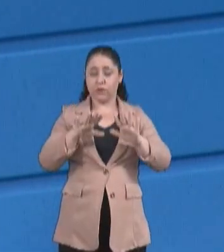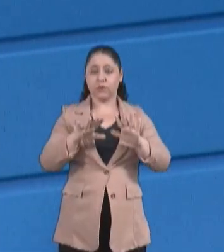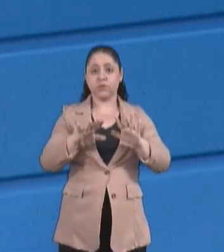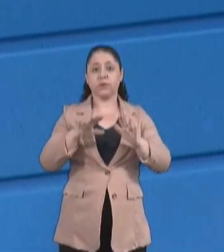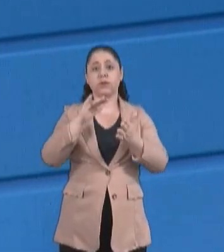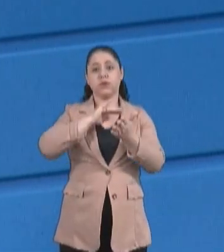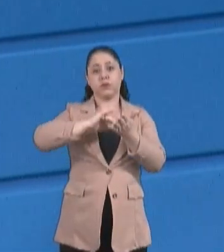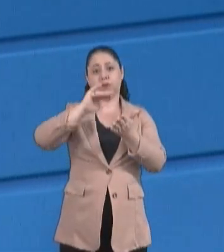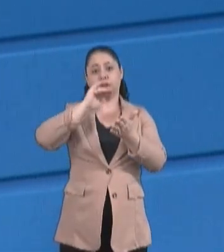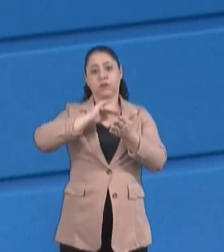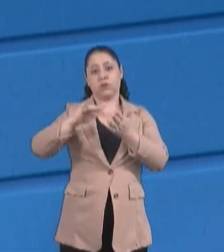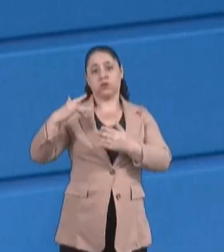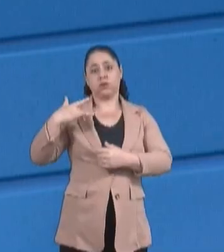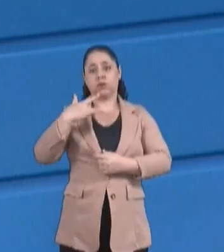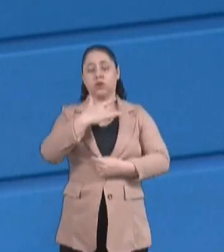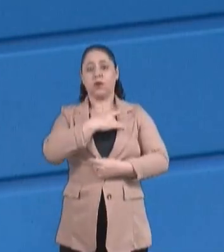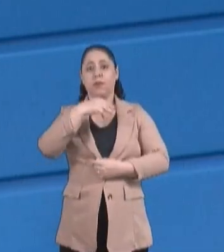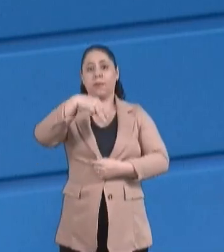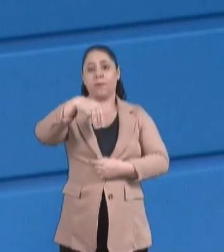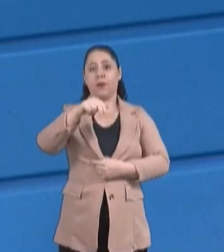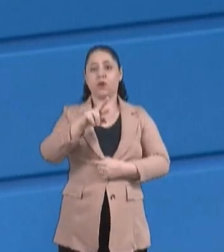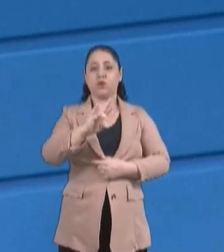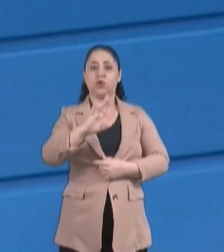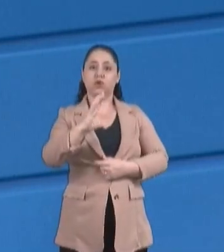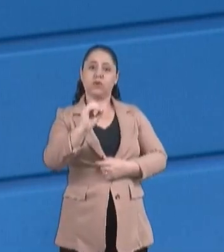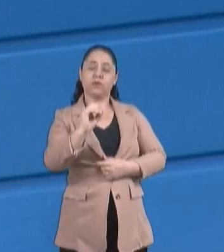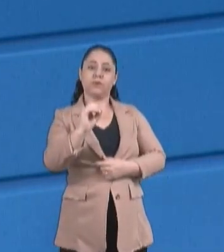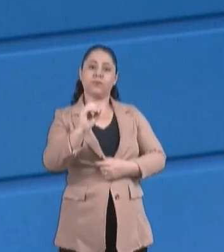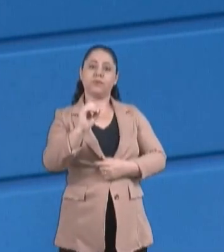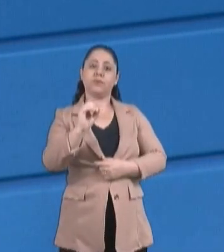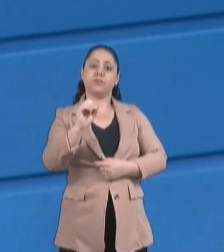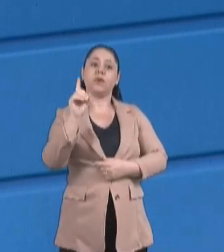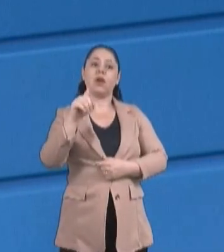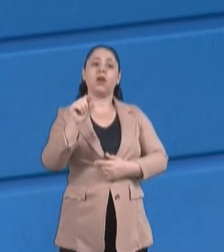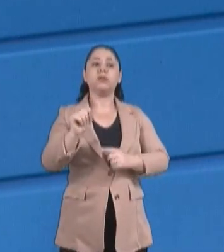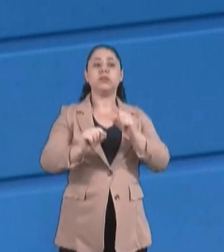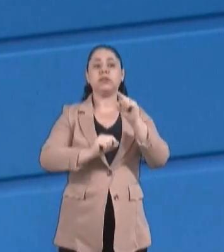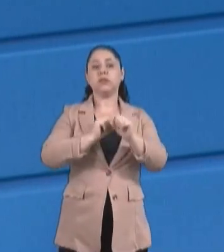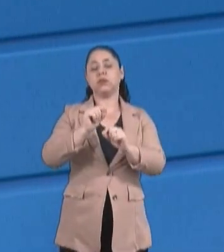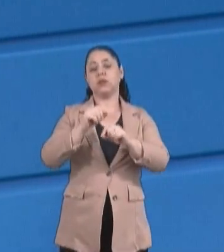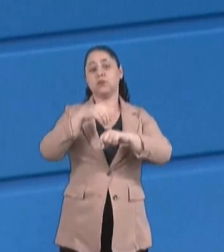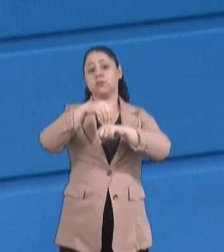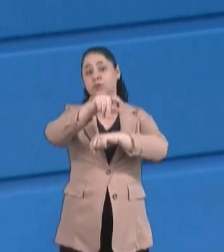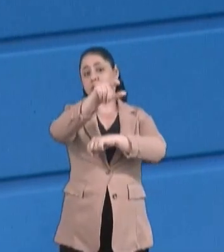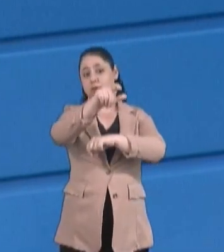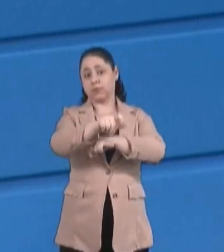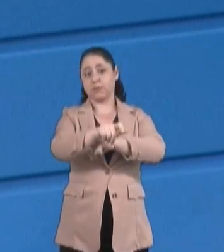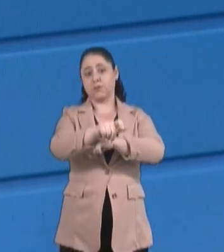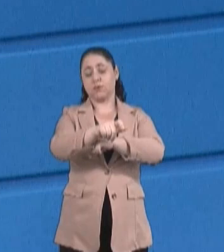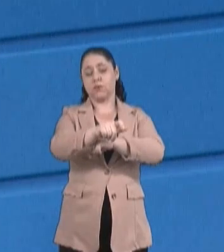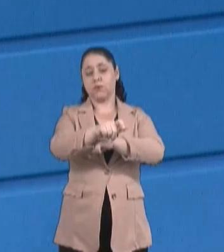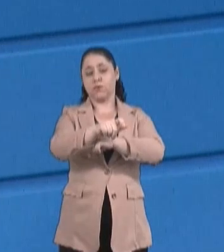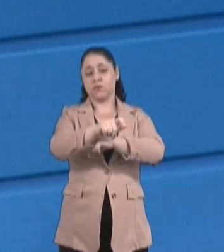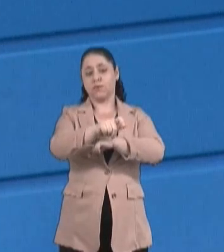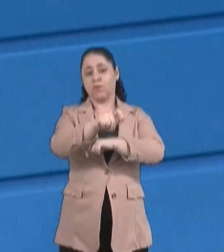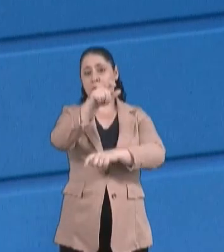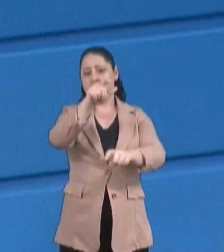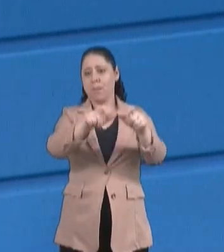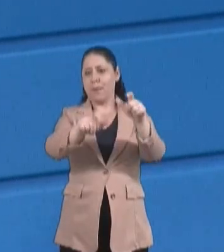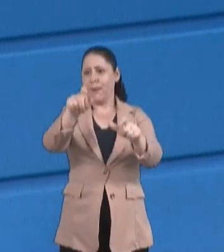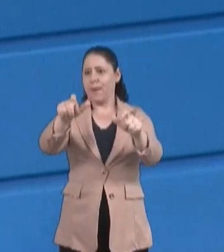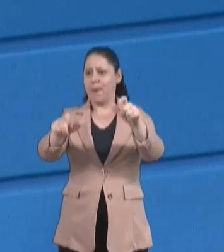do senhor secretário de Saúde, Maurício Simões Correia, que encaminhou para todos